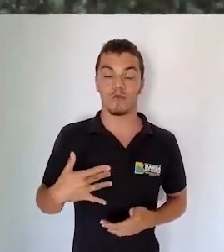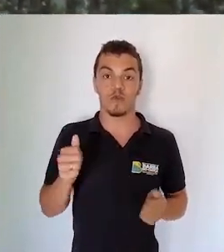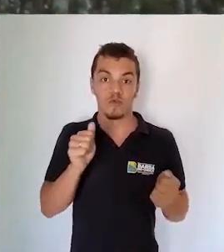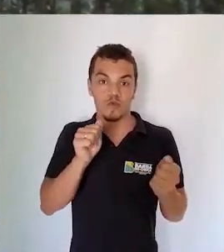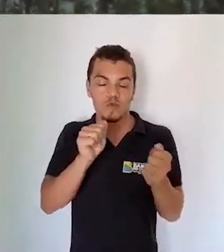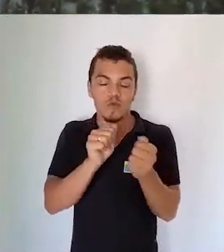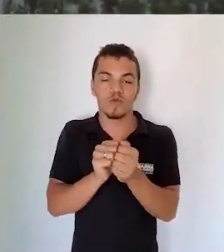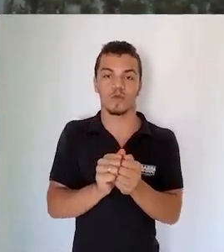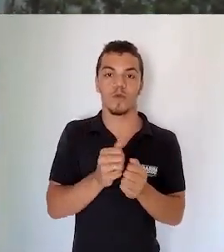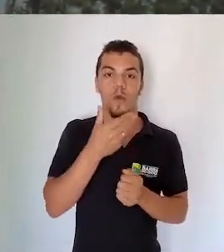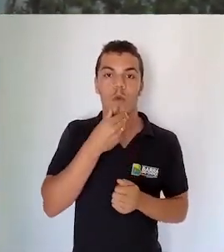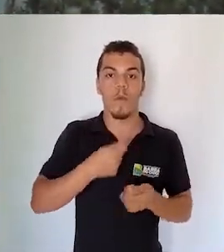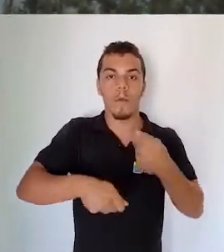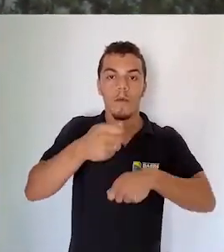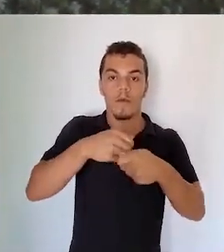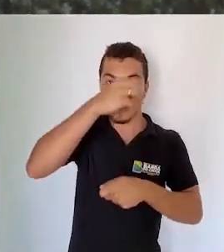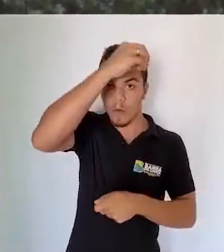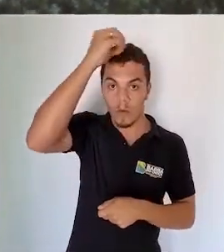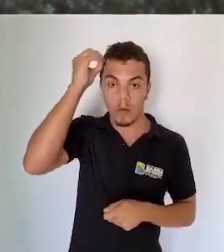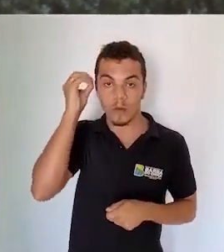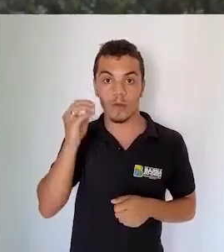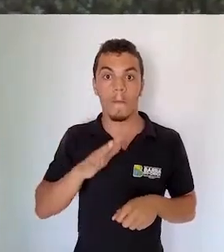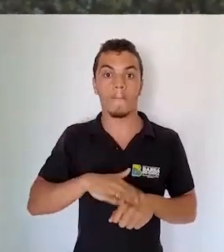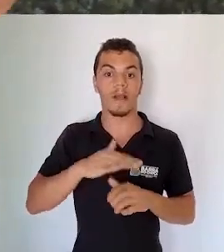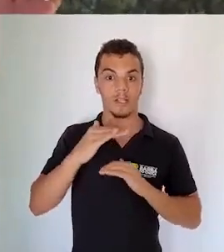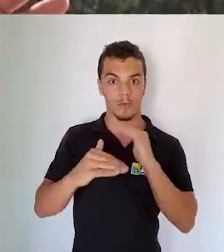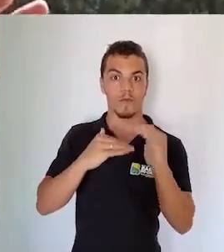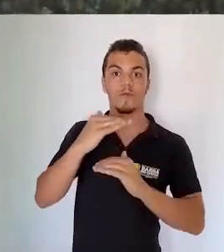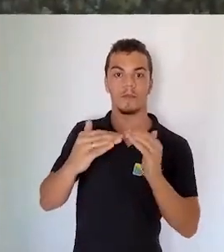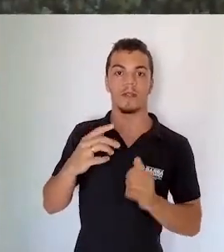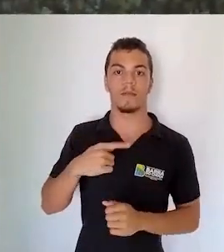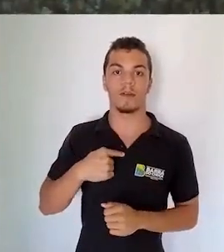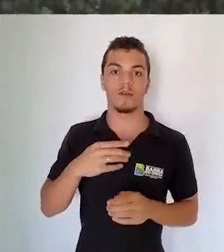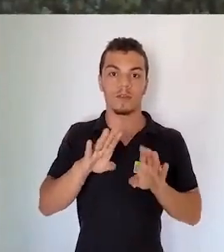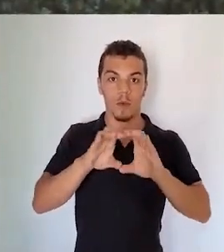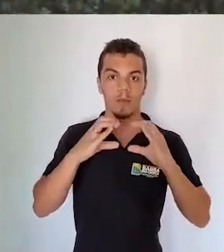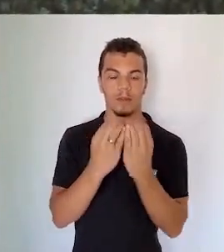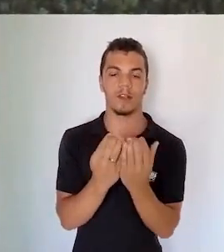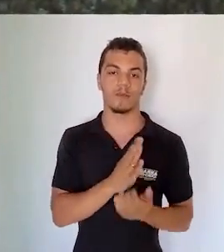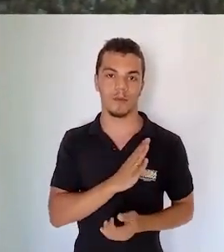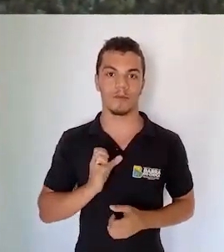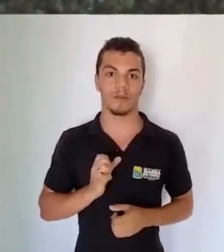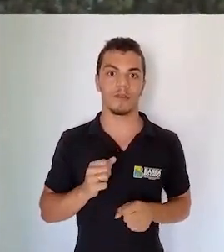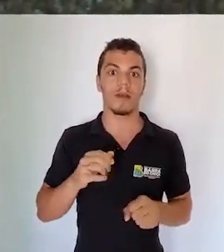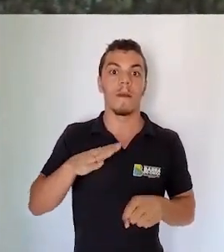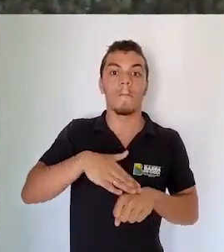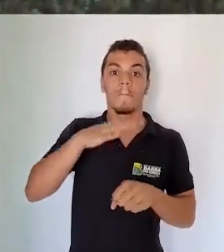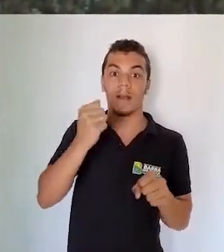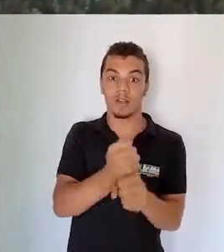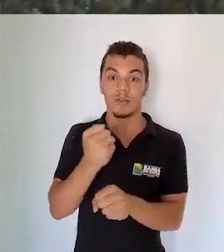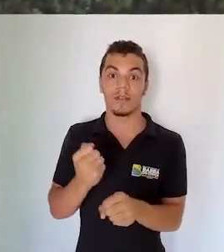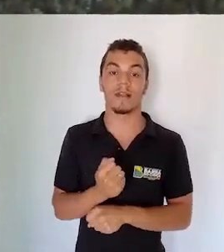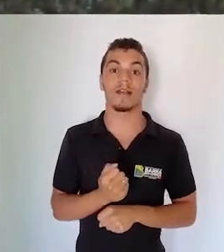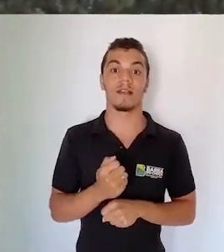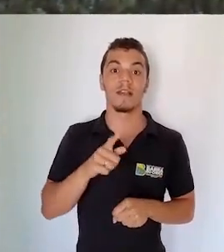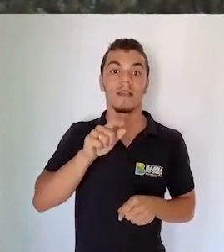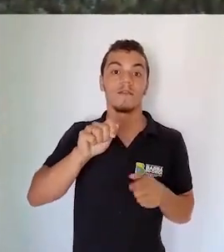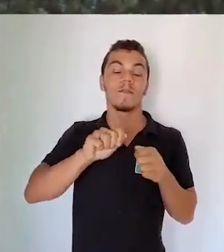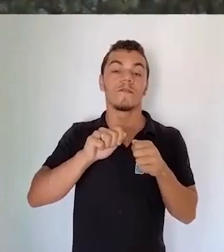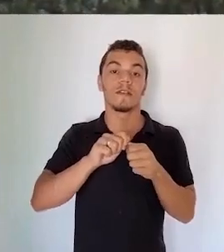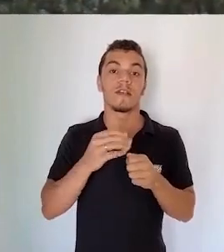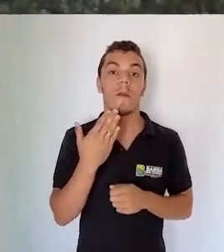Saúde, junto com o nosso gestor, Alberdan Rocha, trazendo mais desenvolvimento para a nossa comunidade, trazendo mais obras que vão